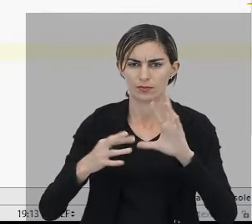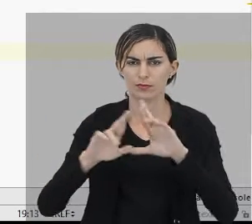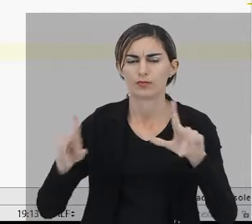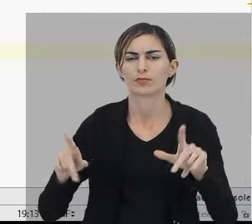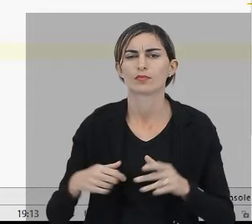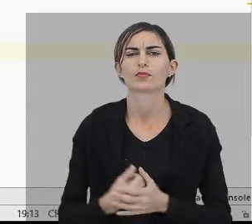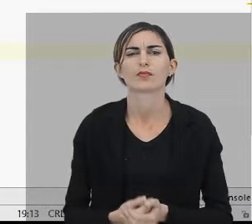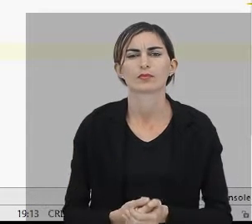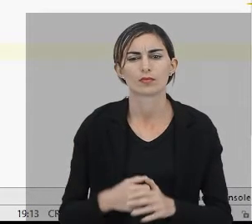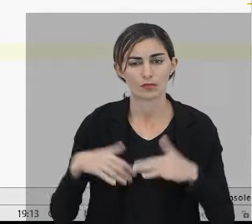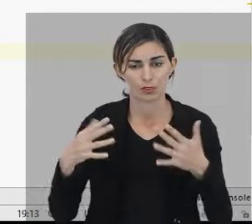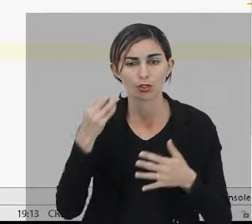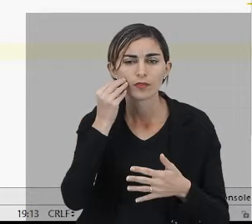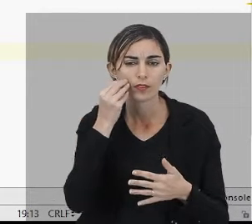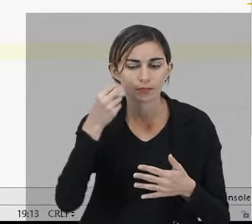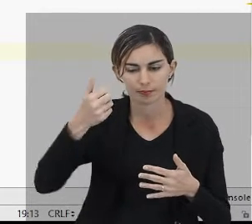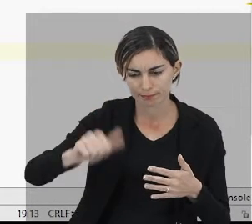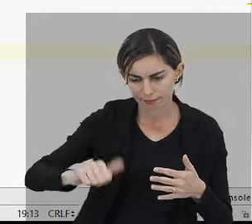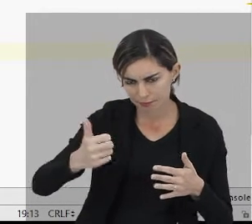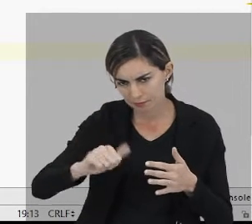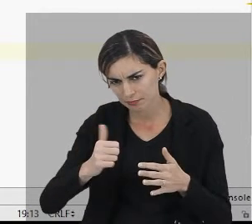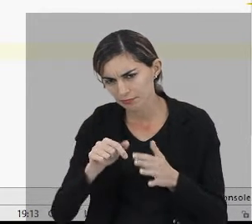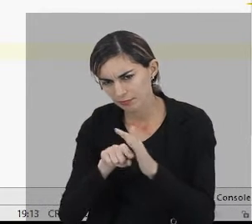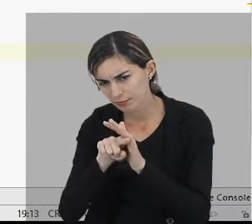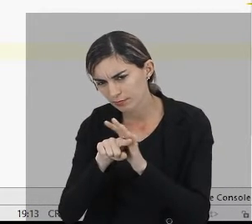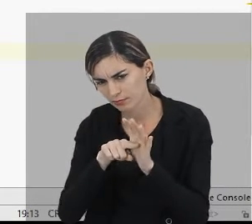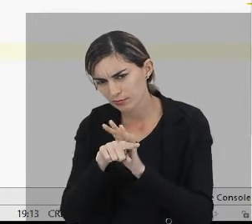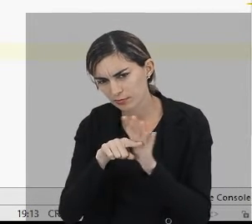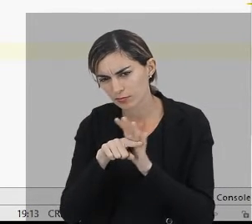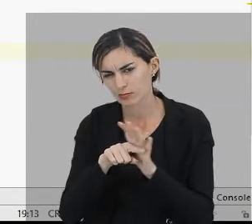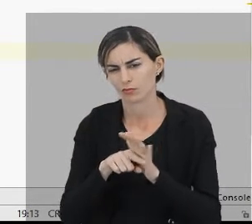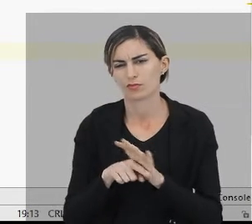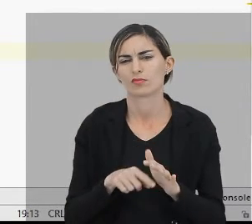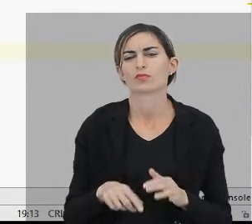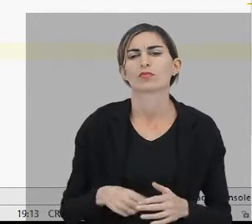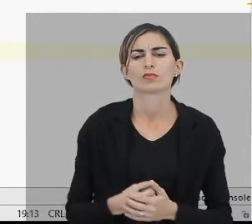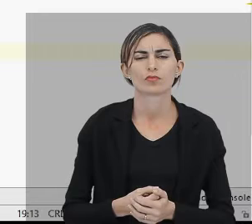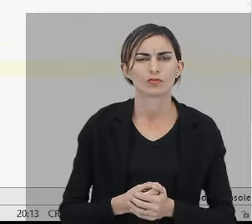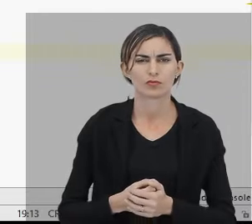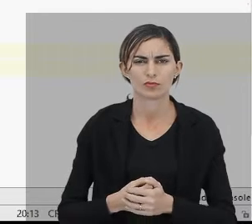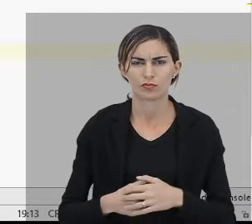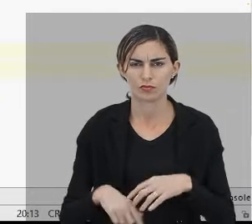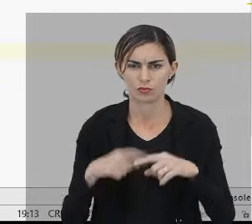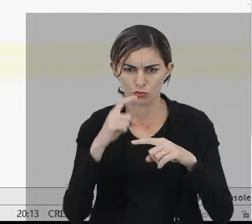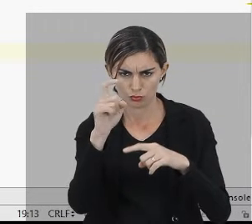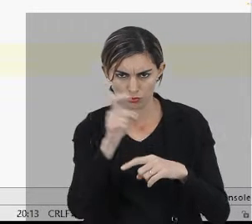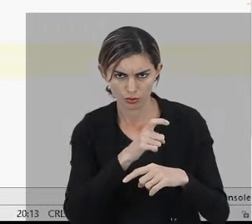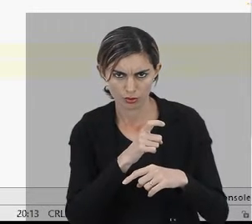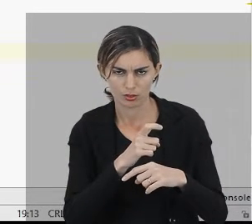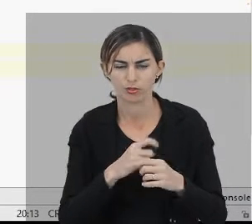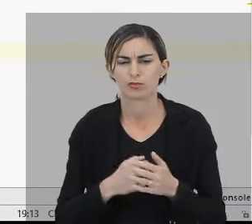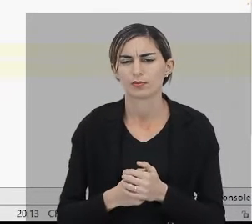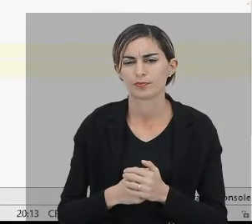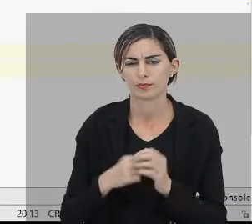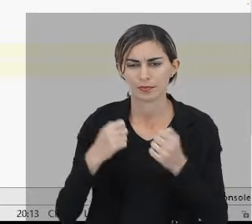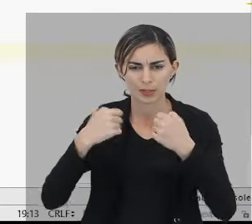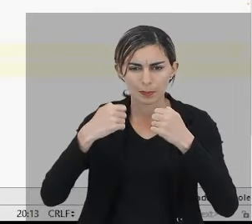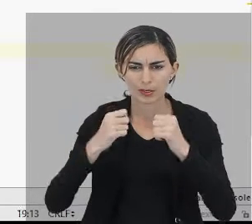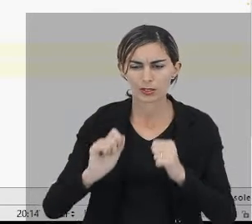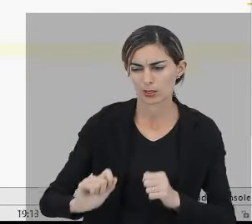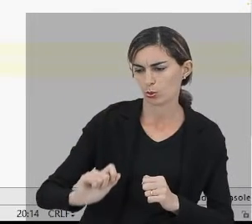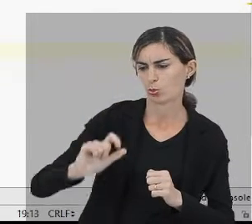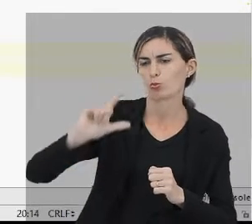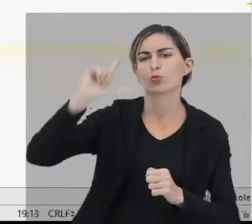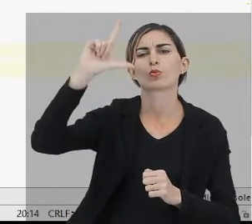diferentes. Então, ele vai testar aqui o while. E eu preciso de aumentar